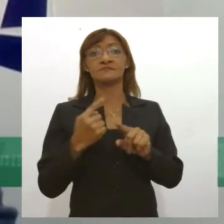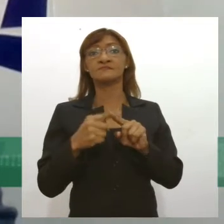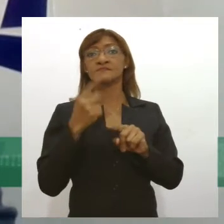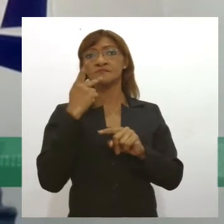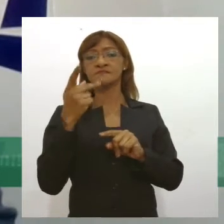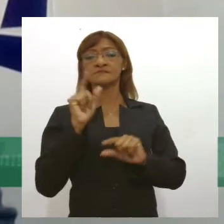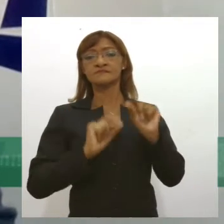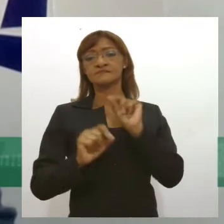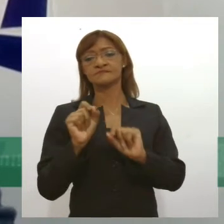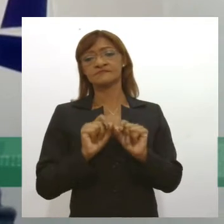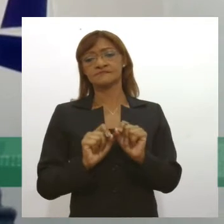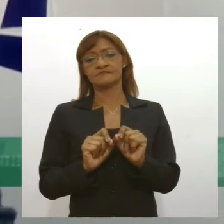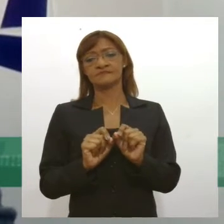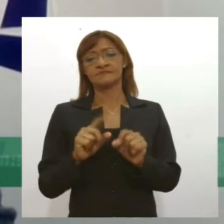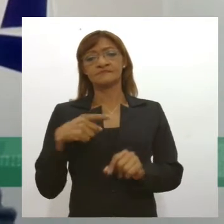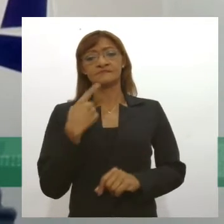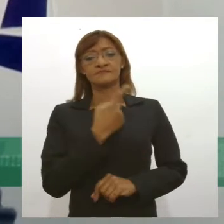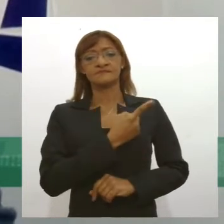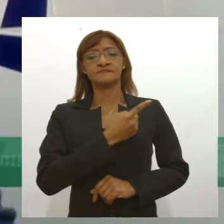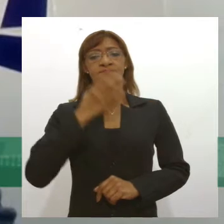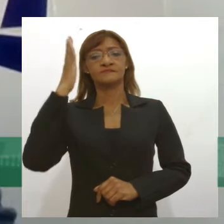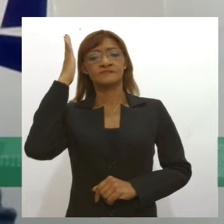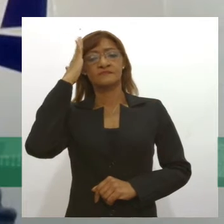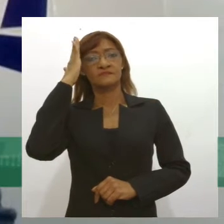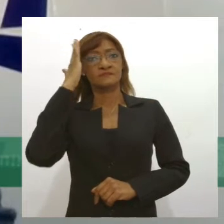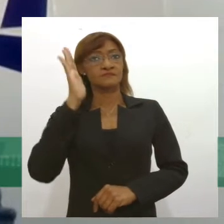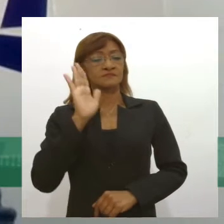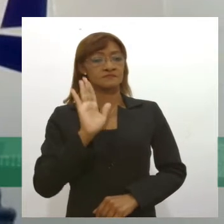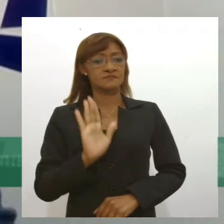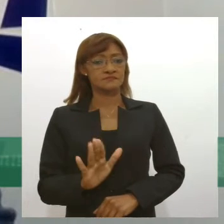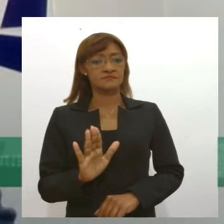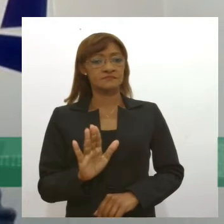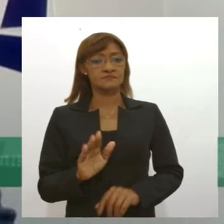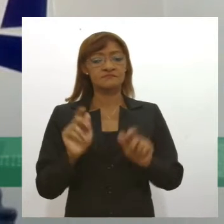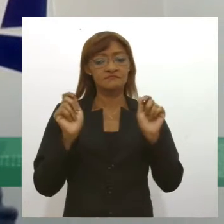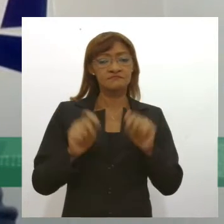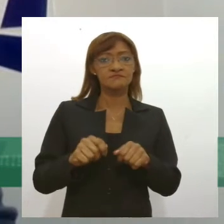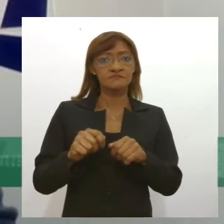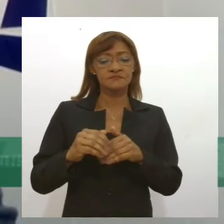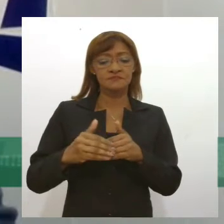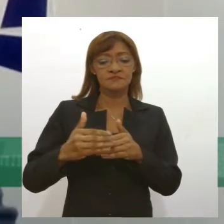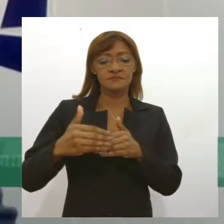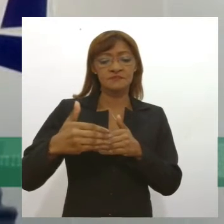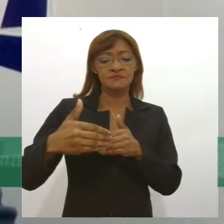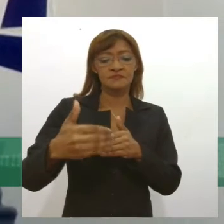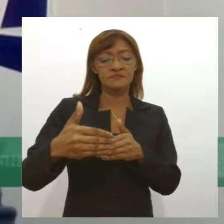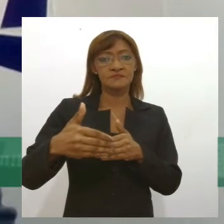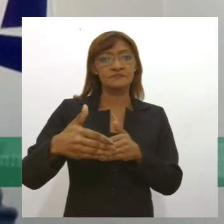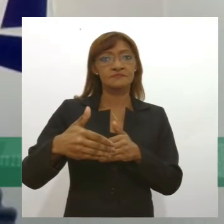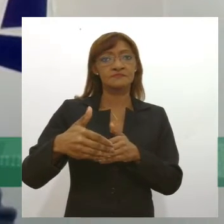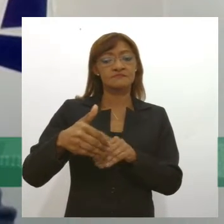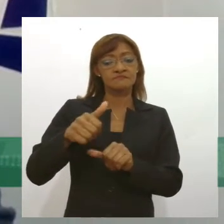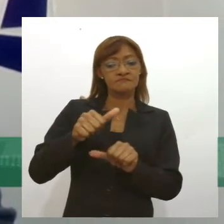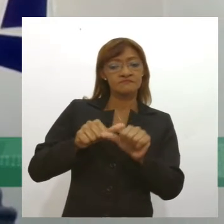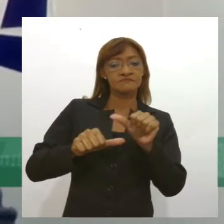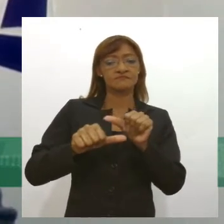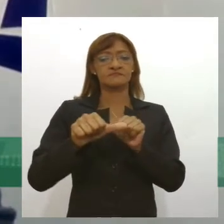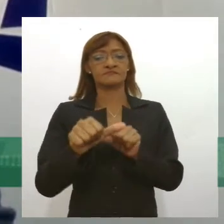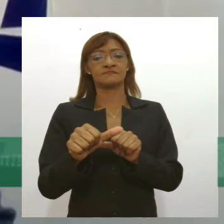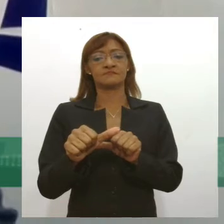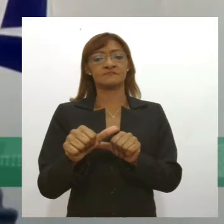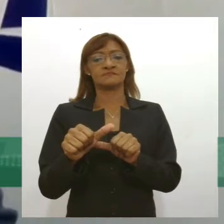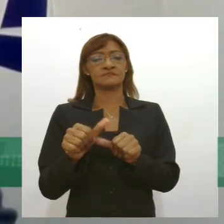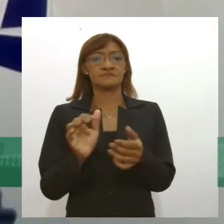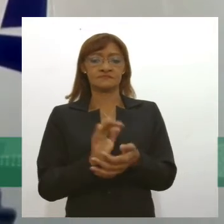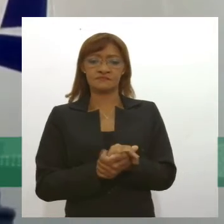Porque o nosso entendimento é que esse marco legal ele sofre melhorias com o tempo. até alguns temas vão ser pacificados com o